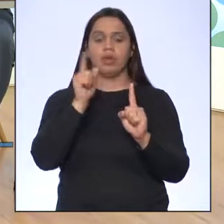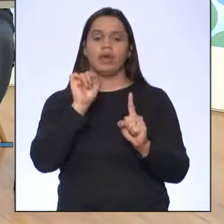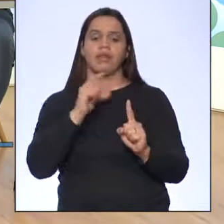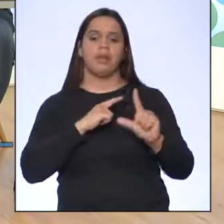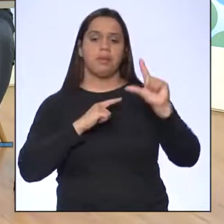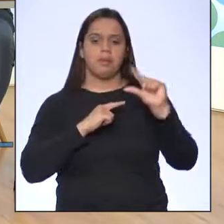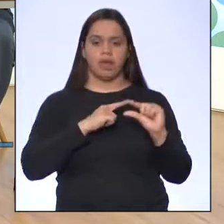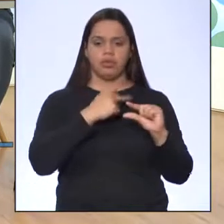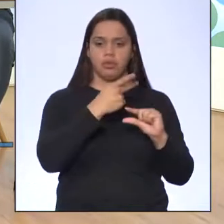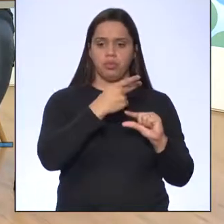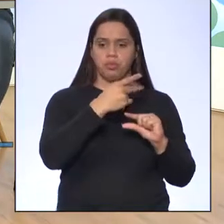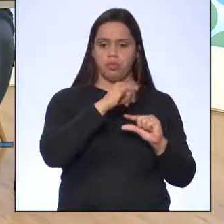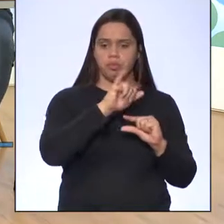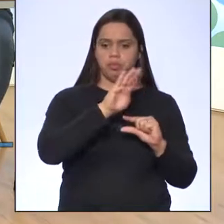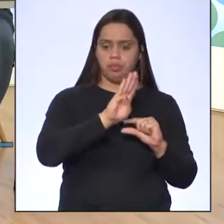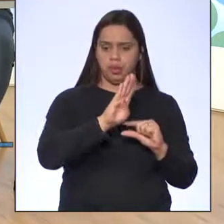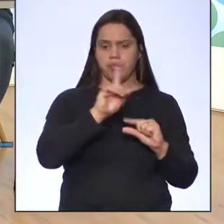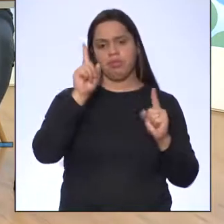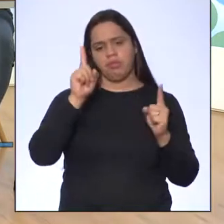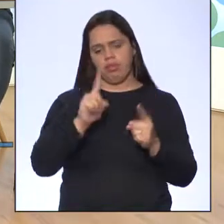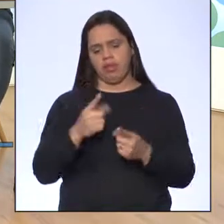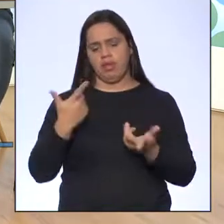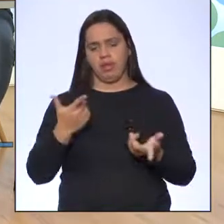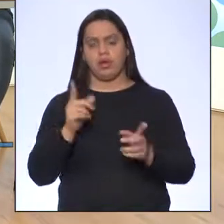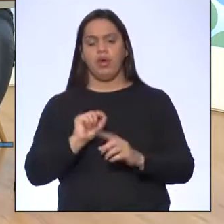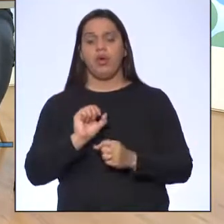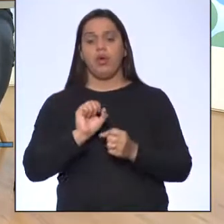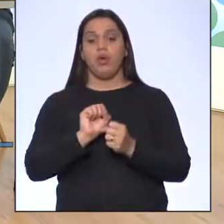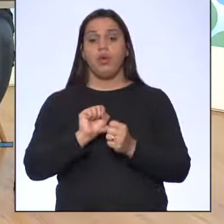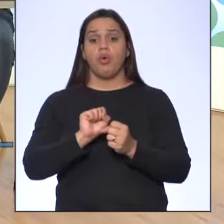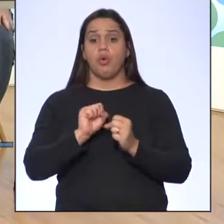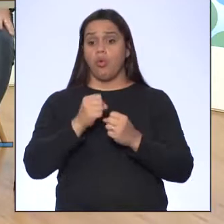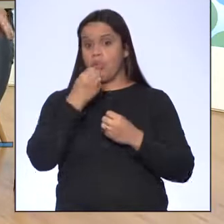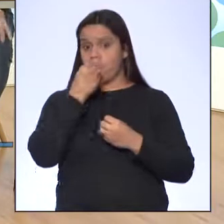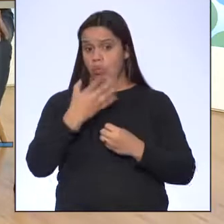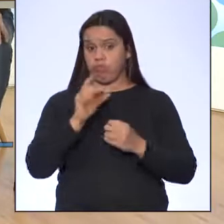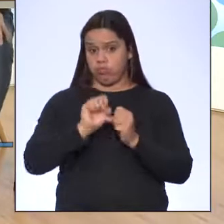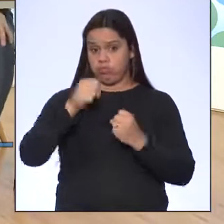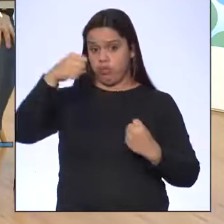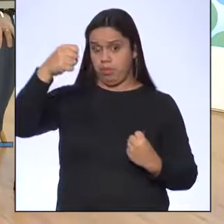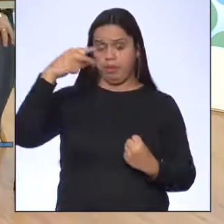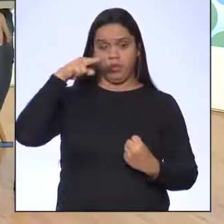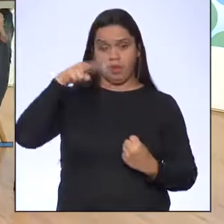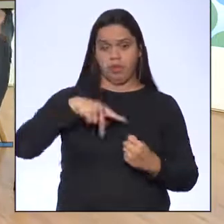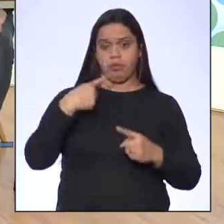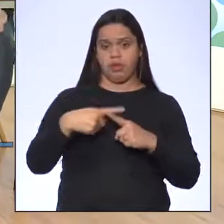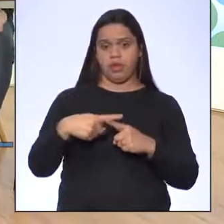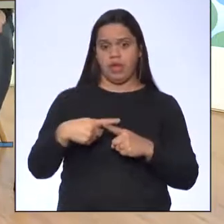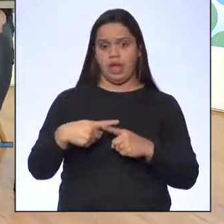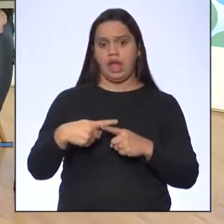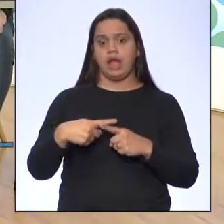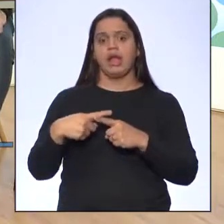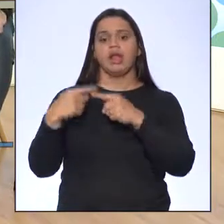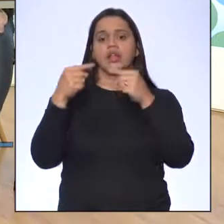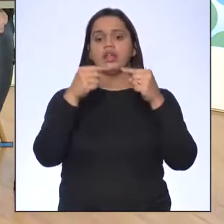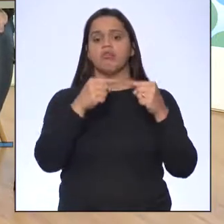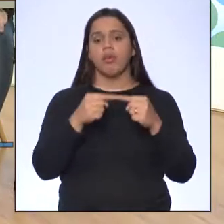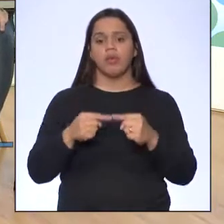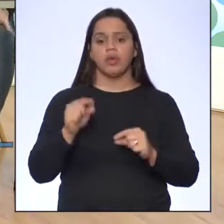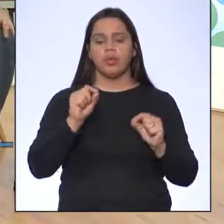Então, a temática do mapa é interessante porque ele baseia-se nos aspectos da informação, né,